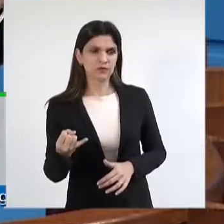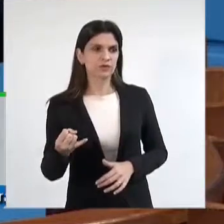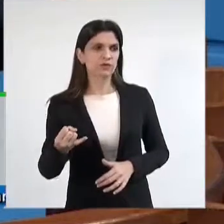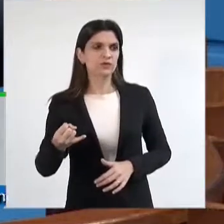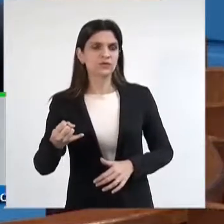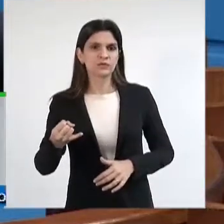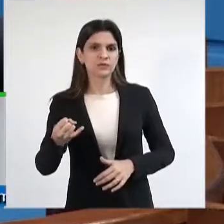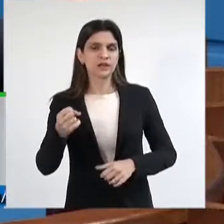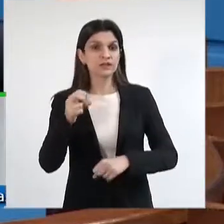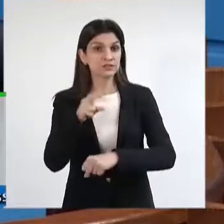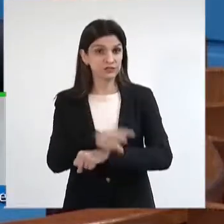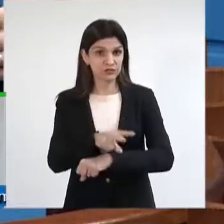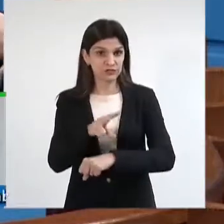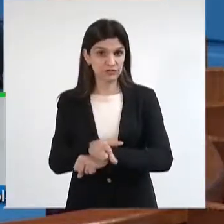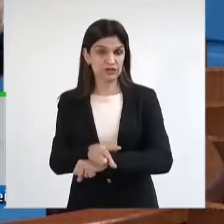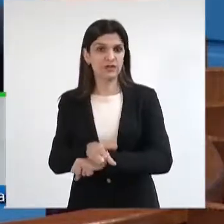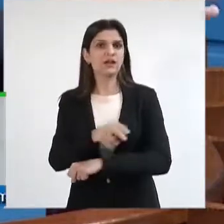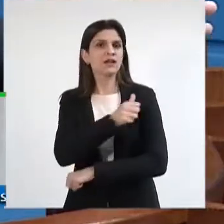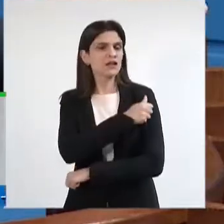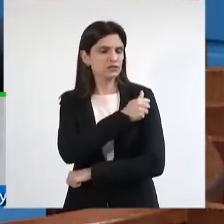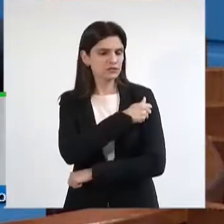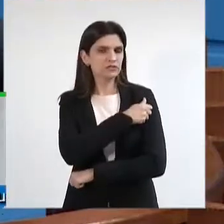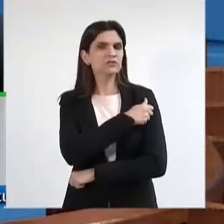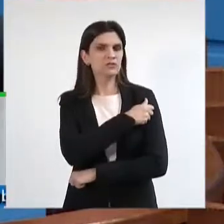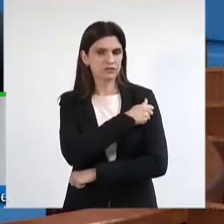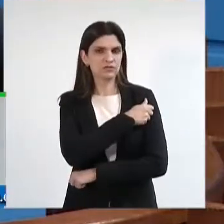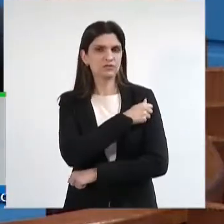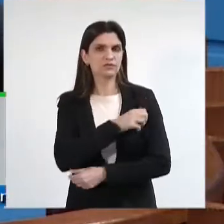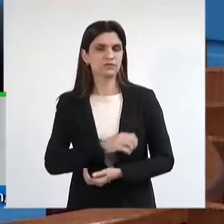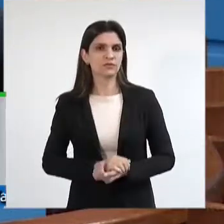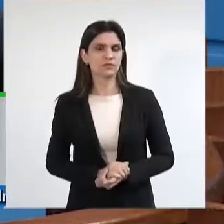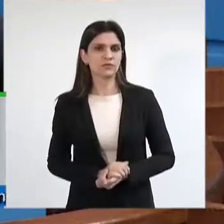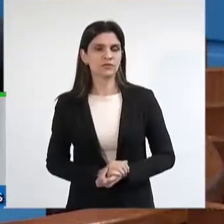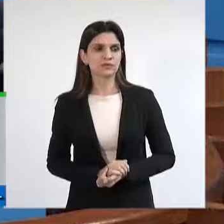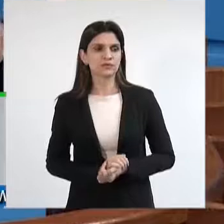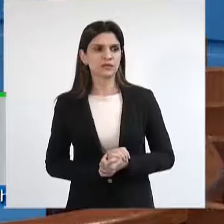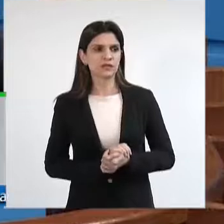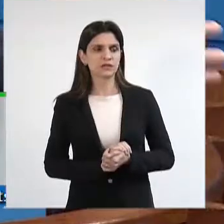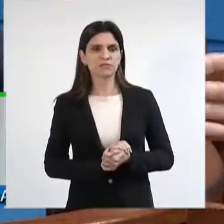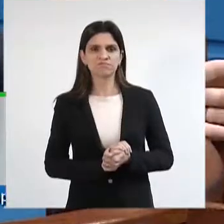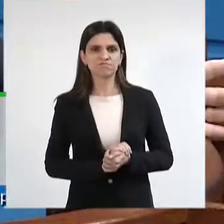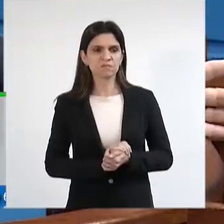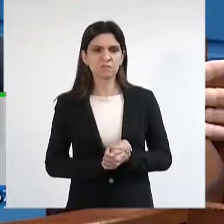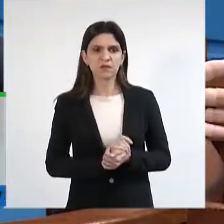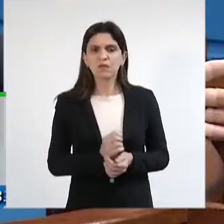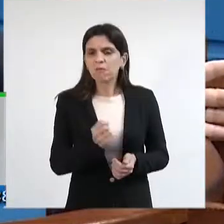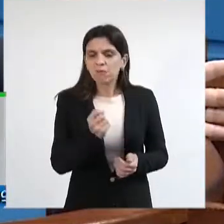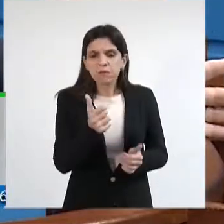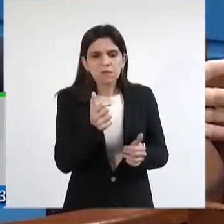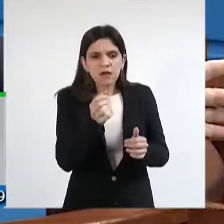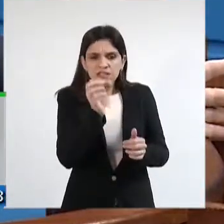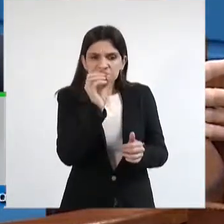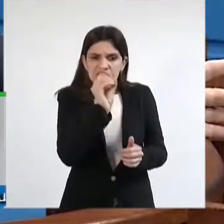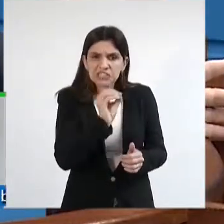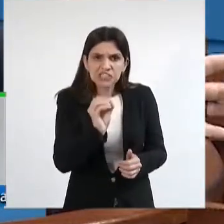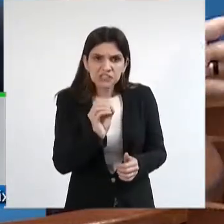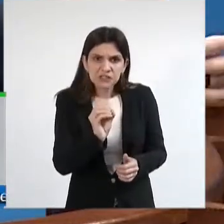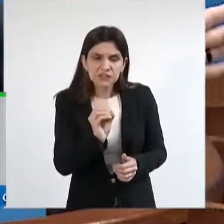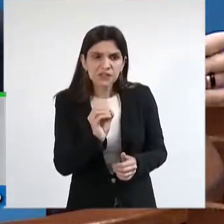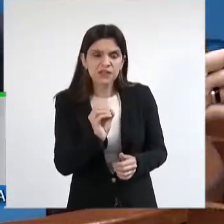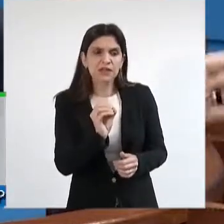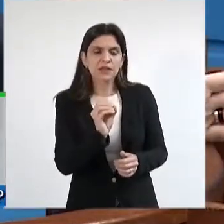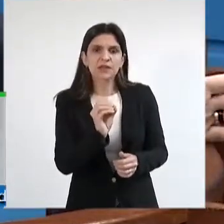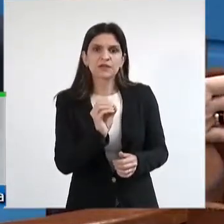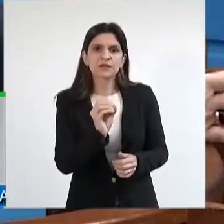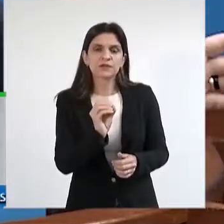de vagas, né, para os alunos. A gente praticamente zerou o déficit escolar nas séries iniciais, né? Agora,